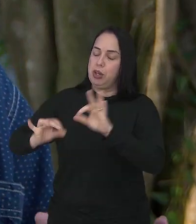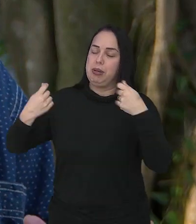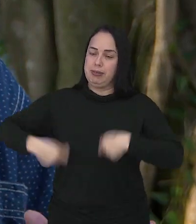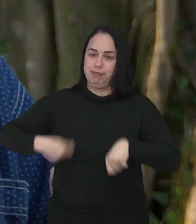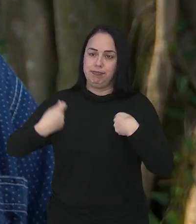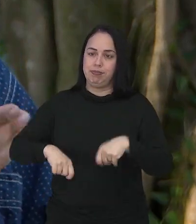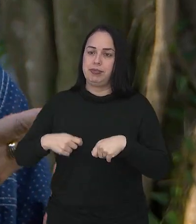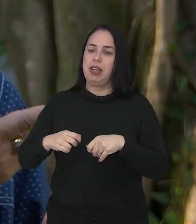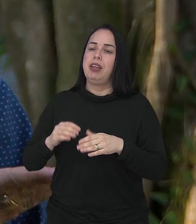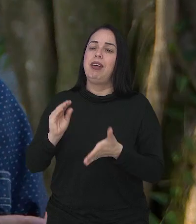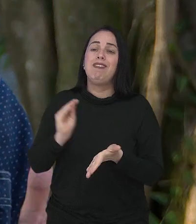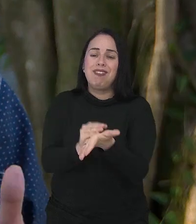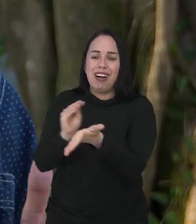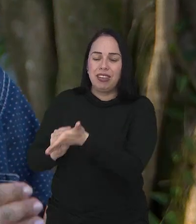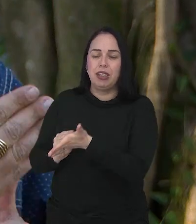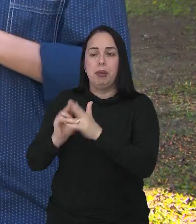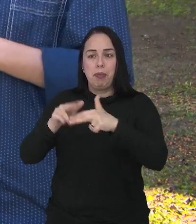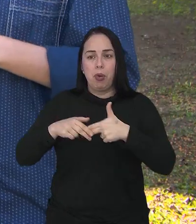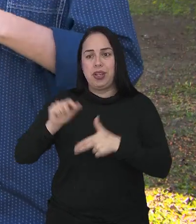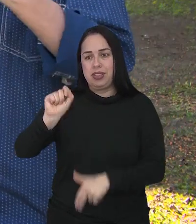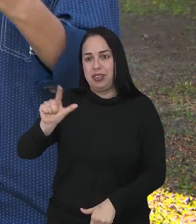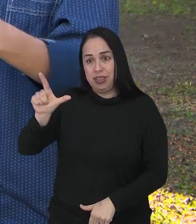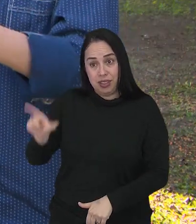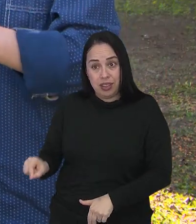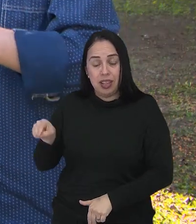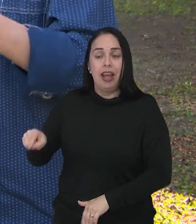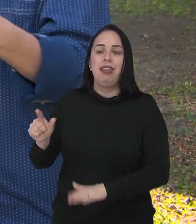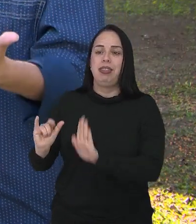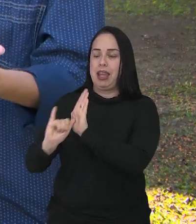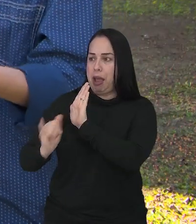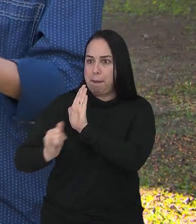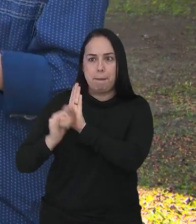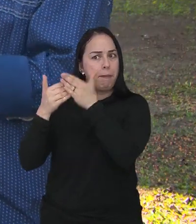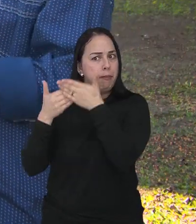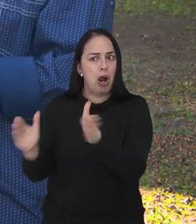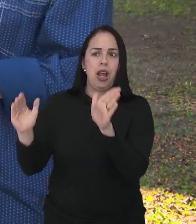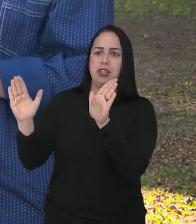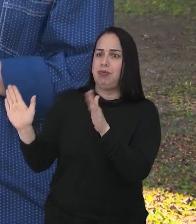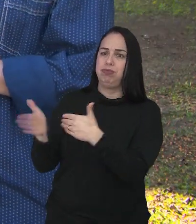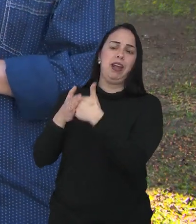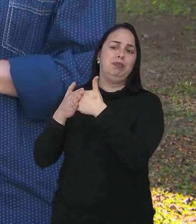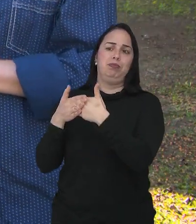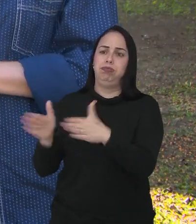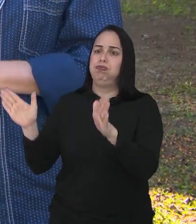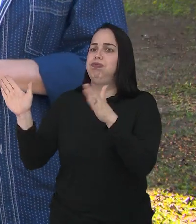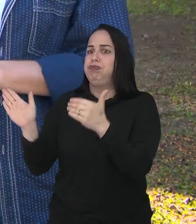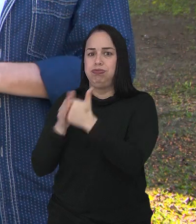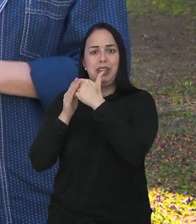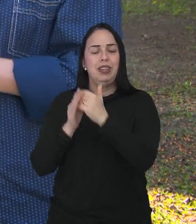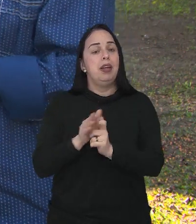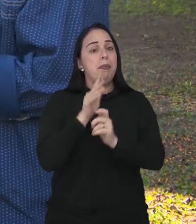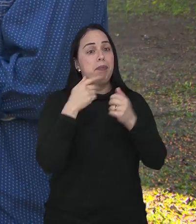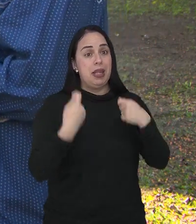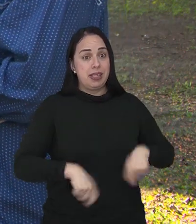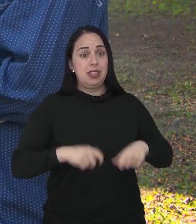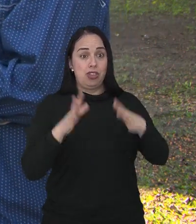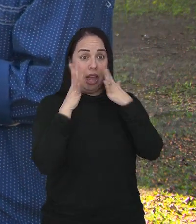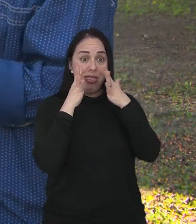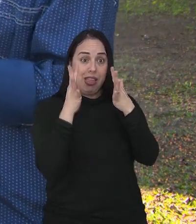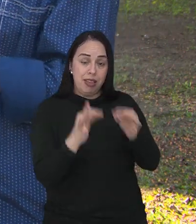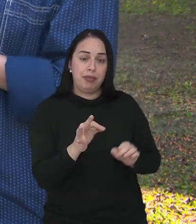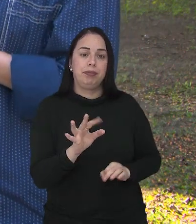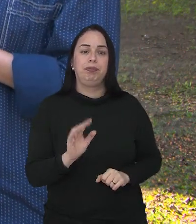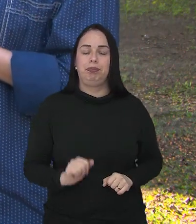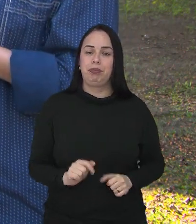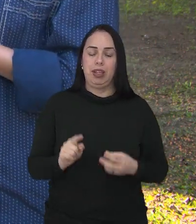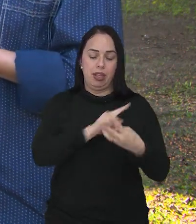grande lacuna. E na Fundação Cultural tem vários editais abrindo, fechando o tempo todo, né? Isso é bom, o artista tem que ficar atento a isso mesmo, né?